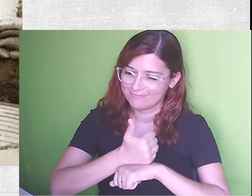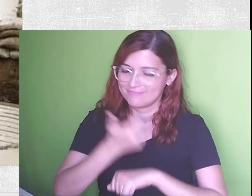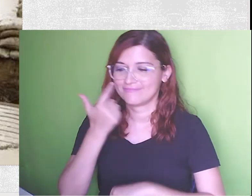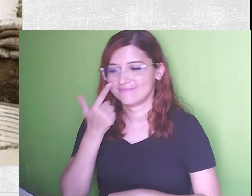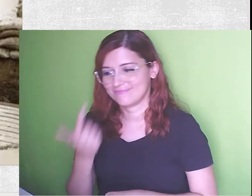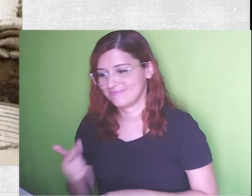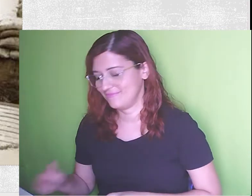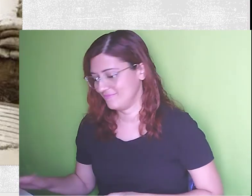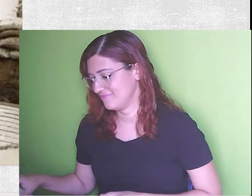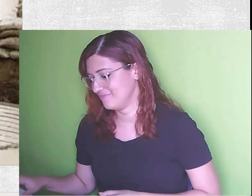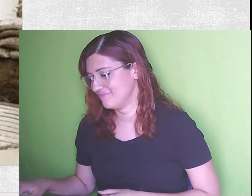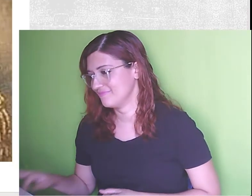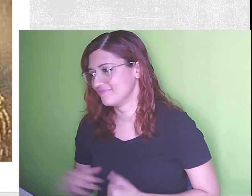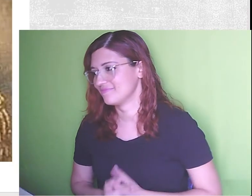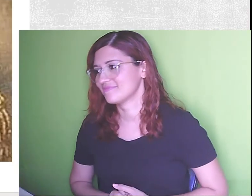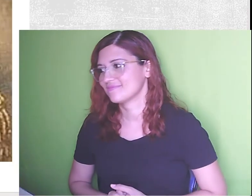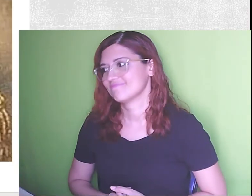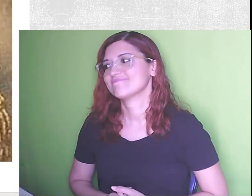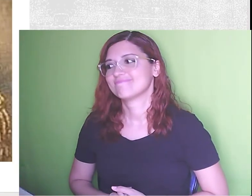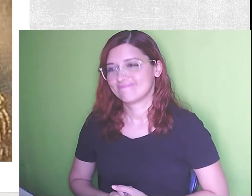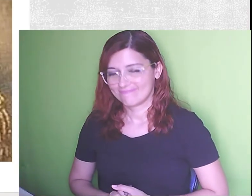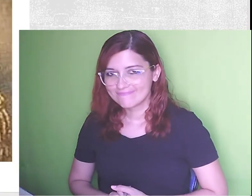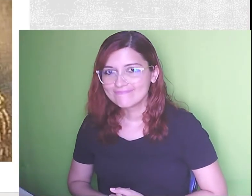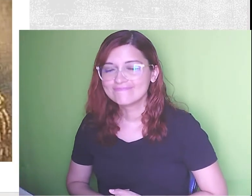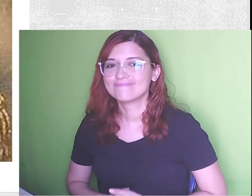Outra pessoa já substituiu.